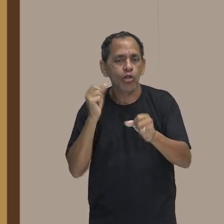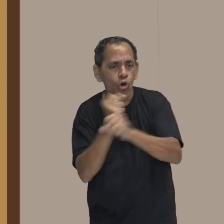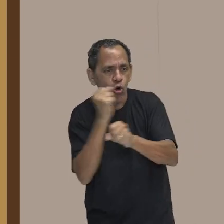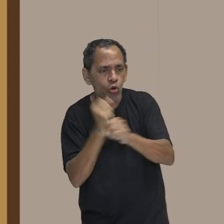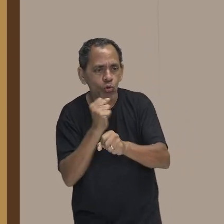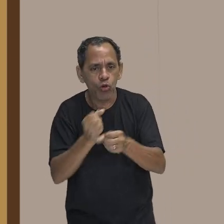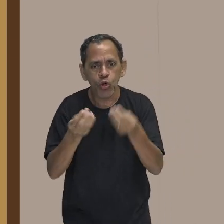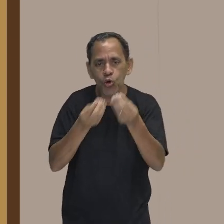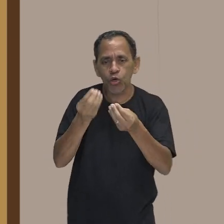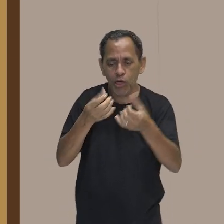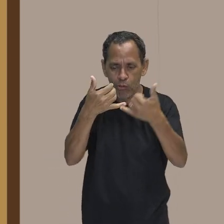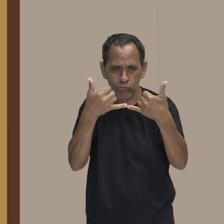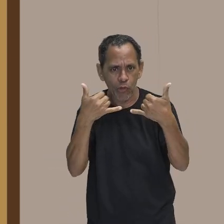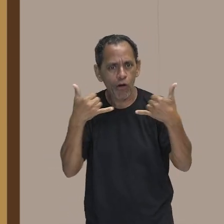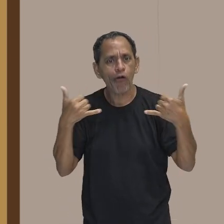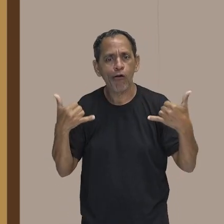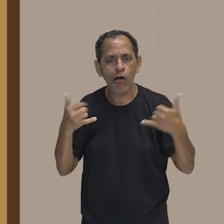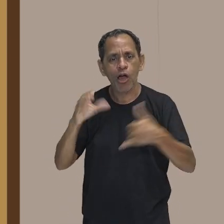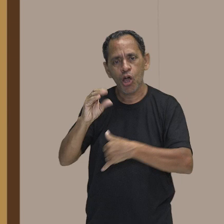que pegou